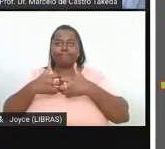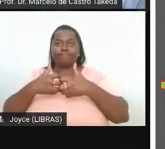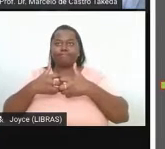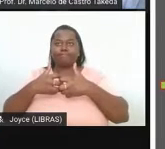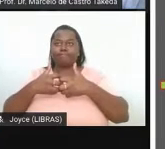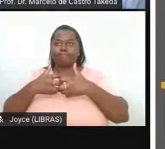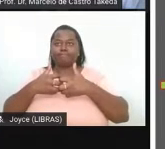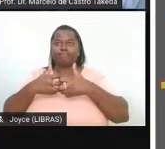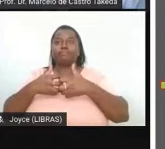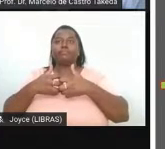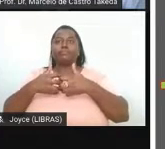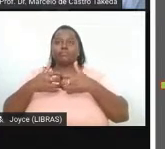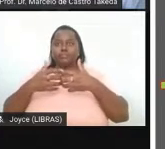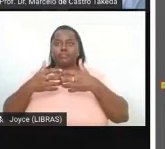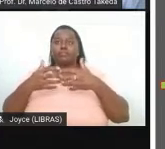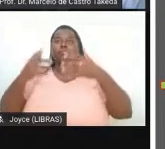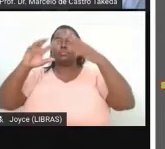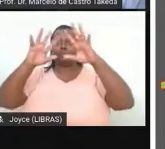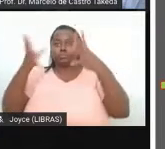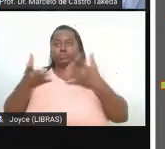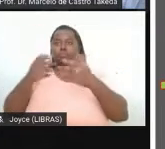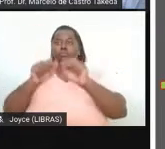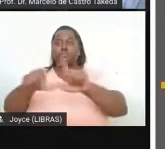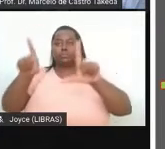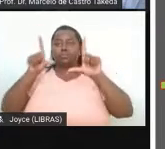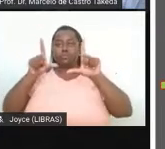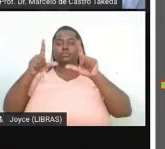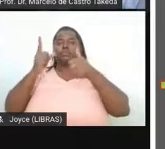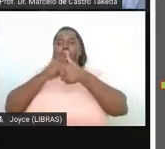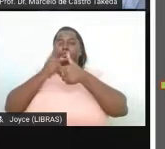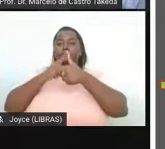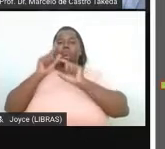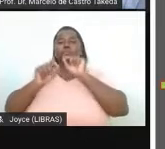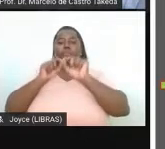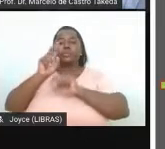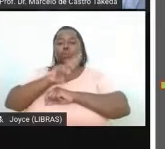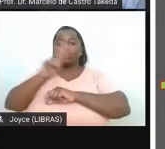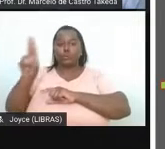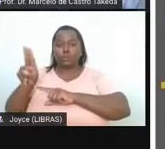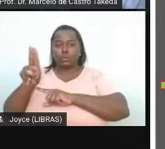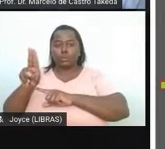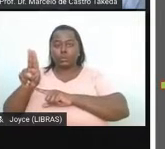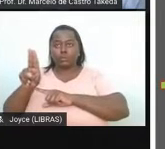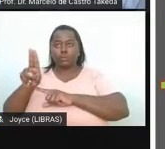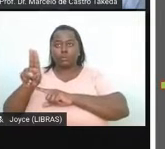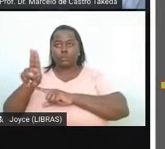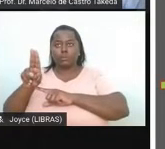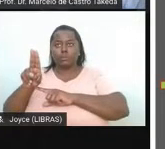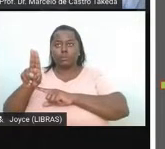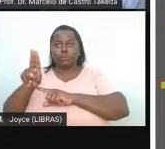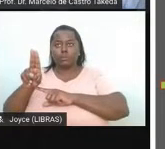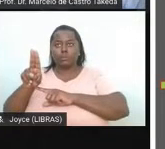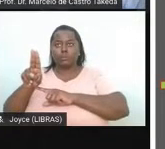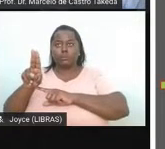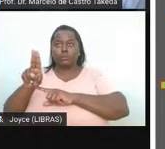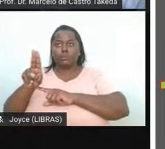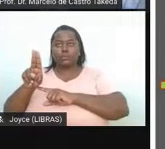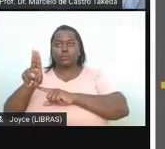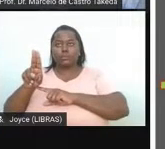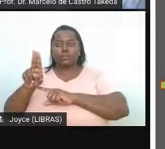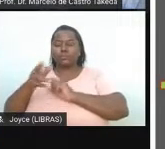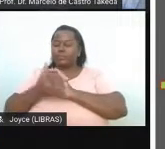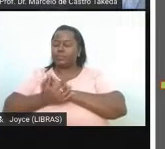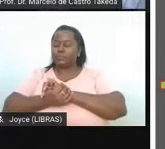drop-down. A primeira delas, obviamente, é o nome. E o nome, a gente dicionário que a gente está montando é a unidade de